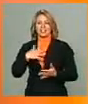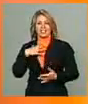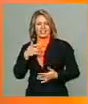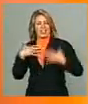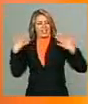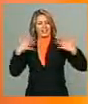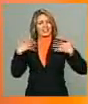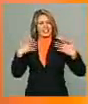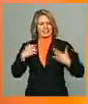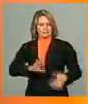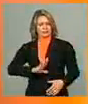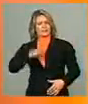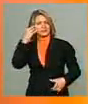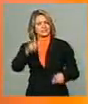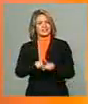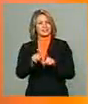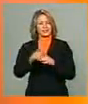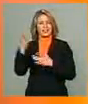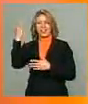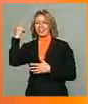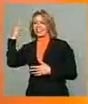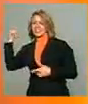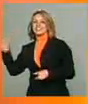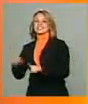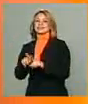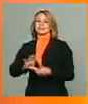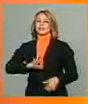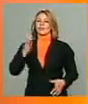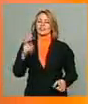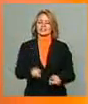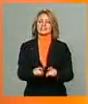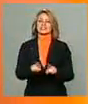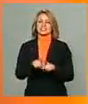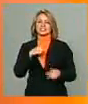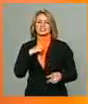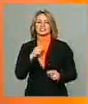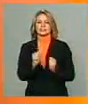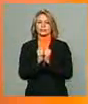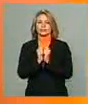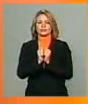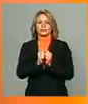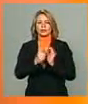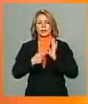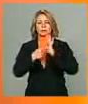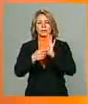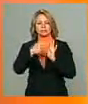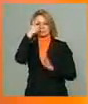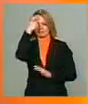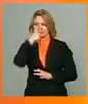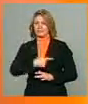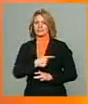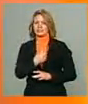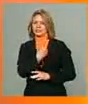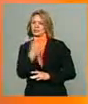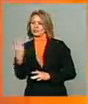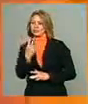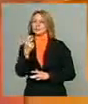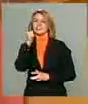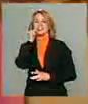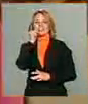ousadia talento e coragem características que ressaltam a personalidade dessas duas